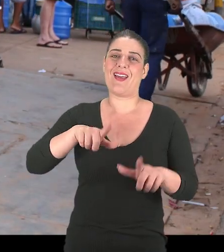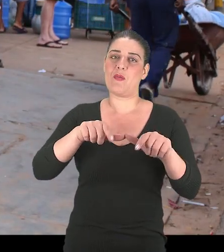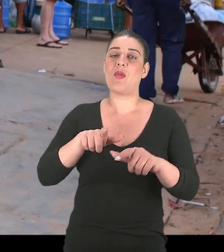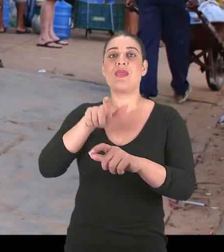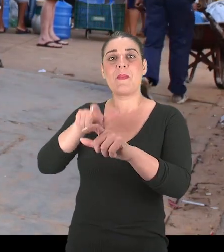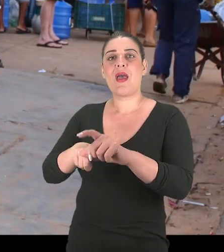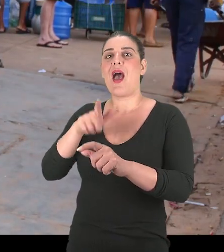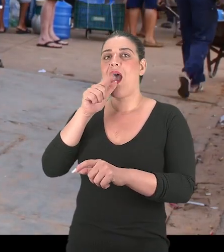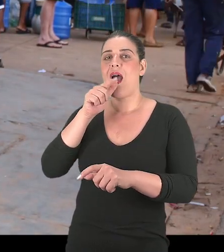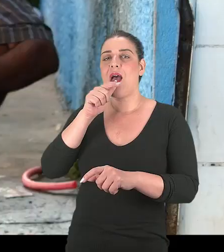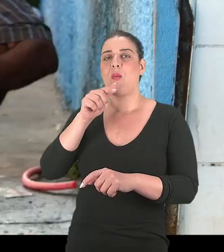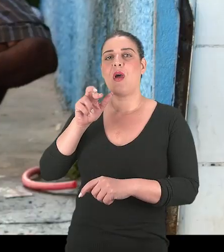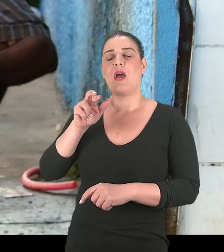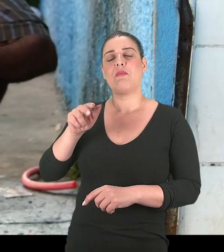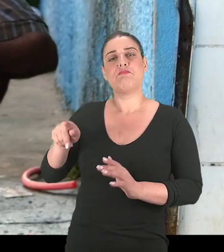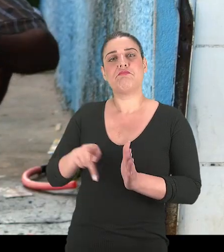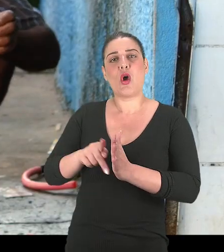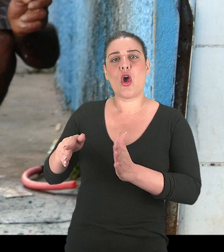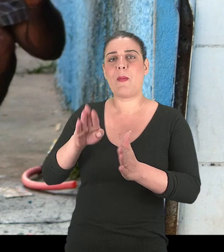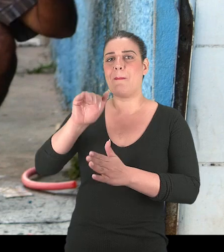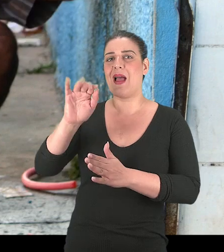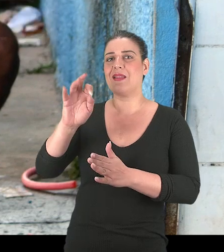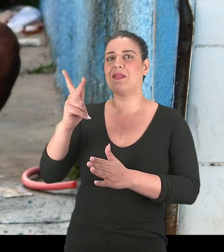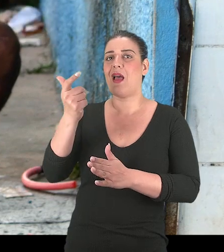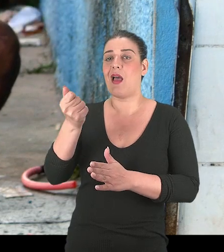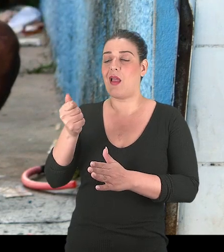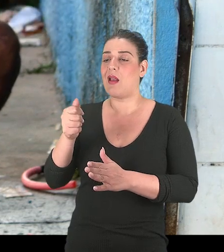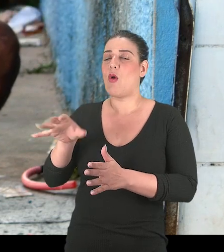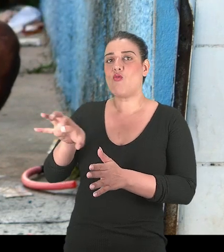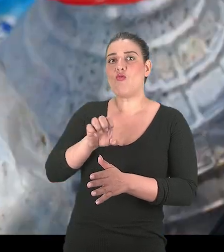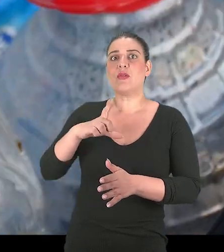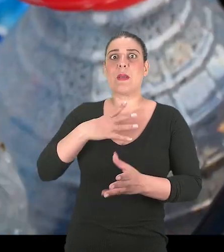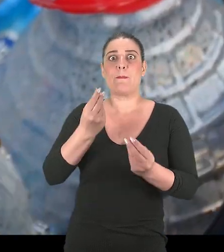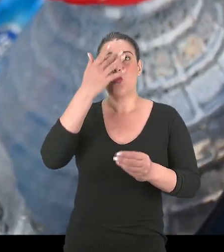do Batalha, por exemplo, ela depende mais dessa preservação ambiental e tem uma população muito significativa.